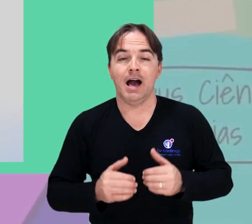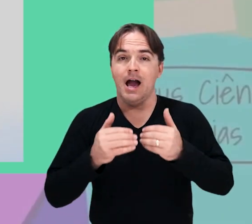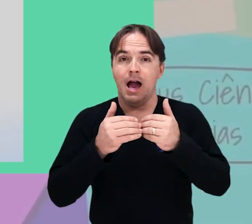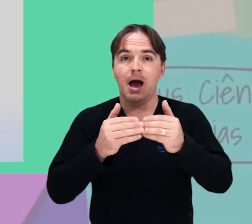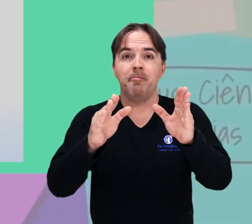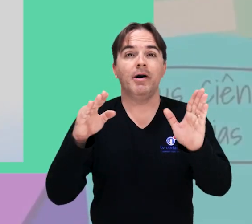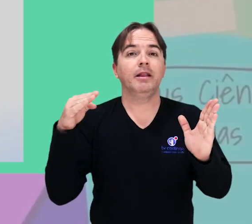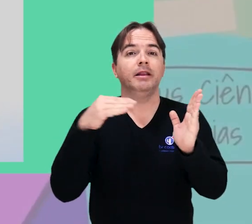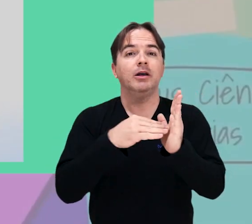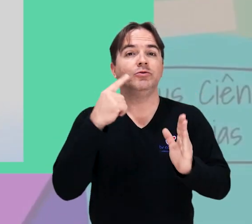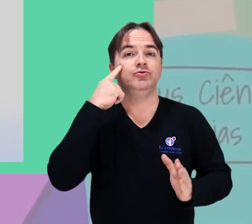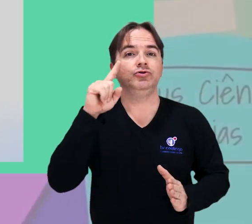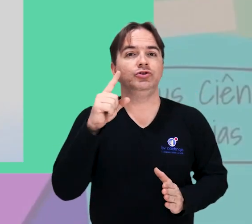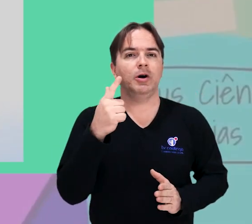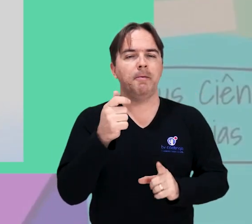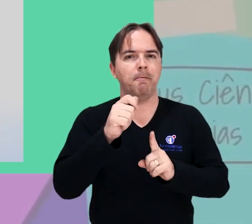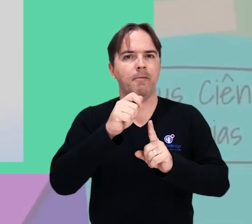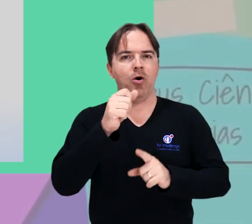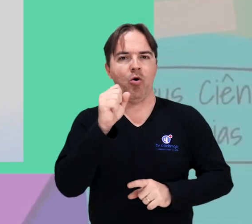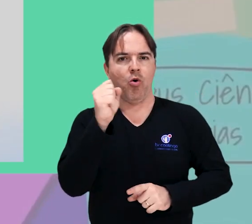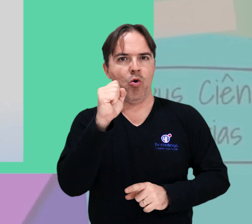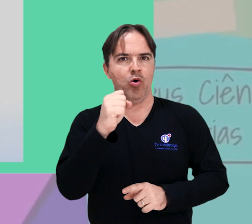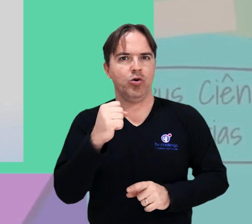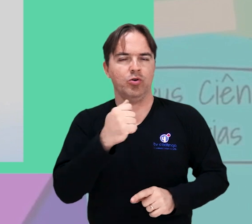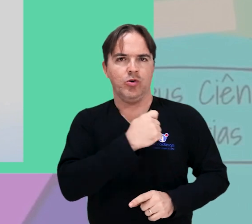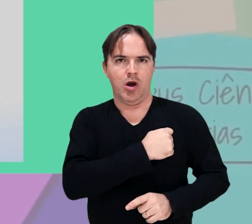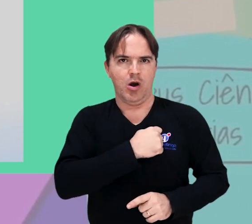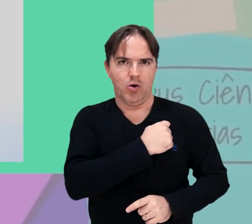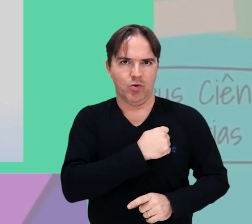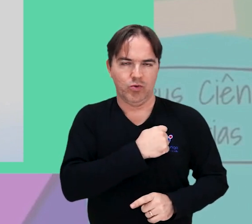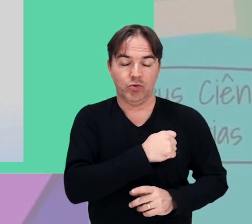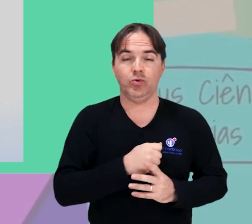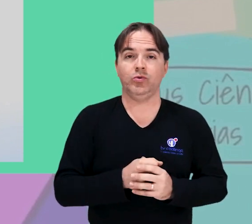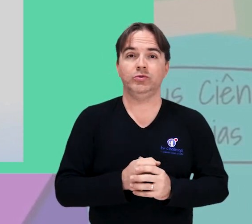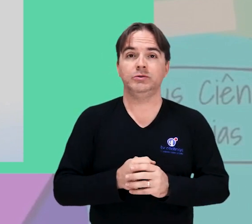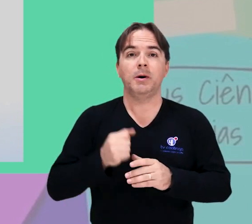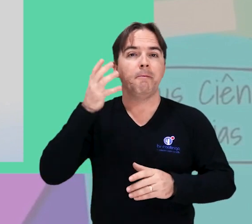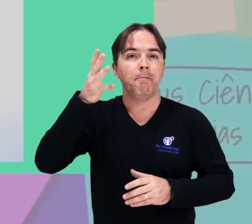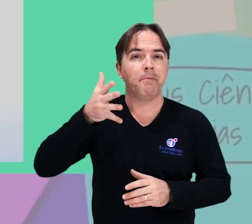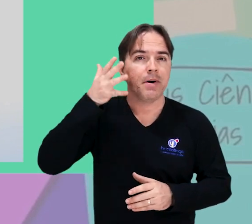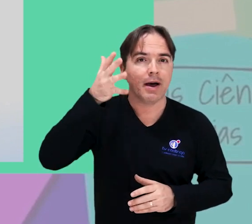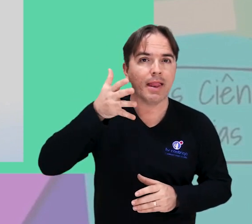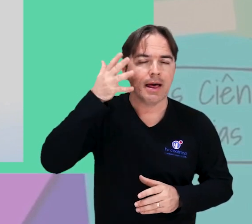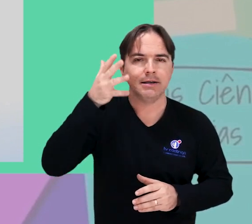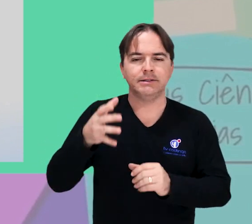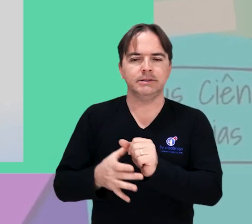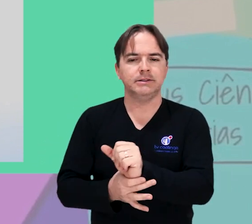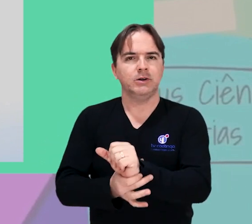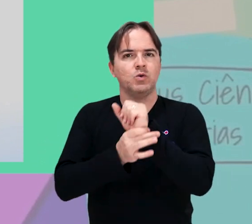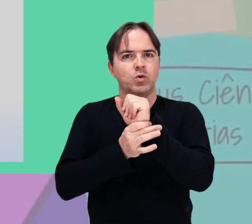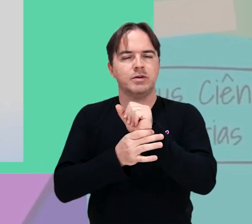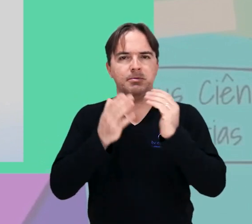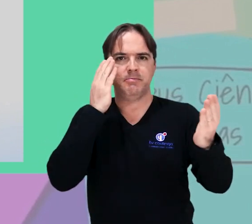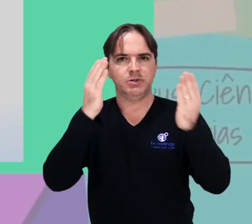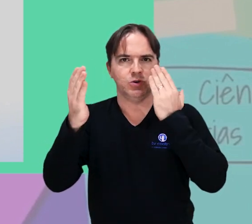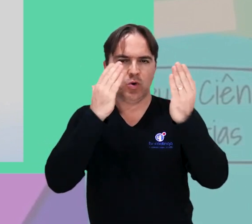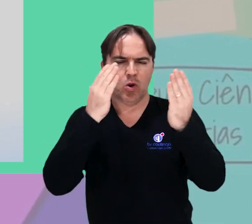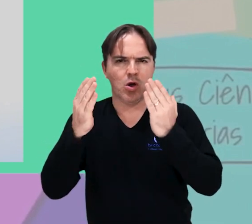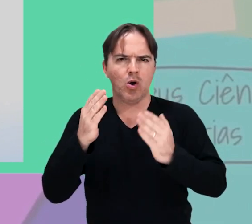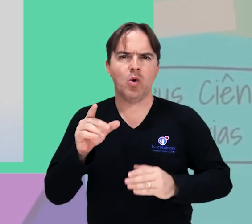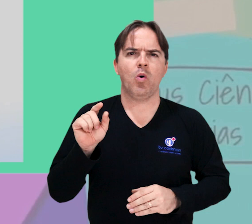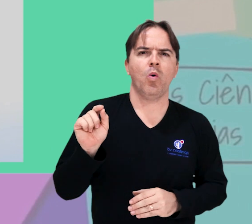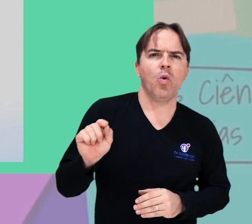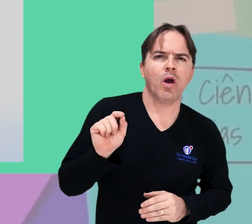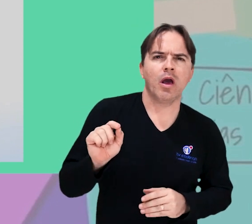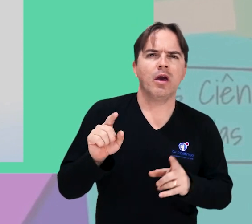abertas até o dia 8 de agosto as inscrições para uma palestra sobre segurança psicológica O que é e qual